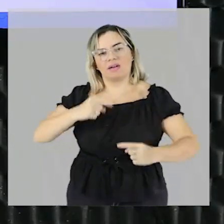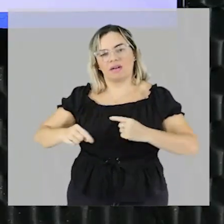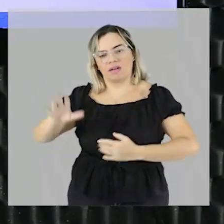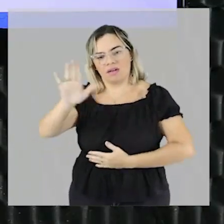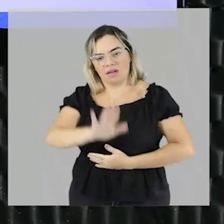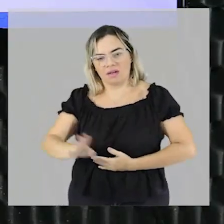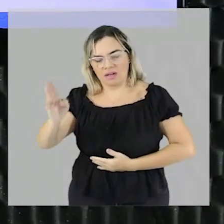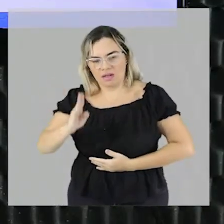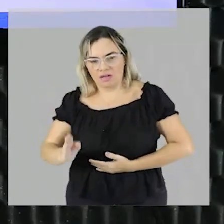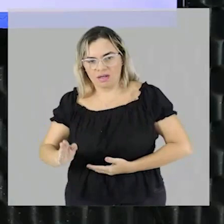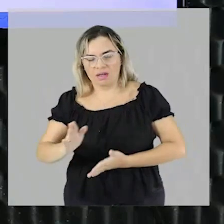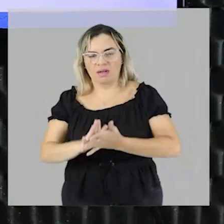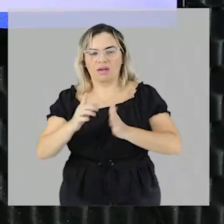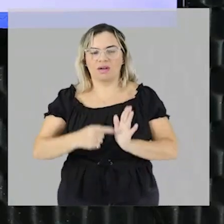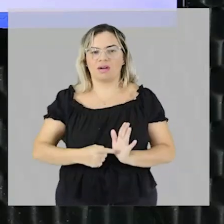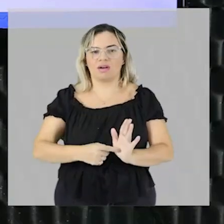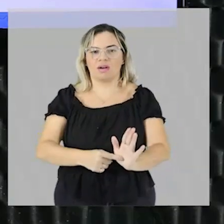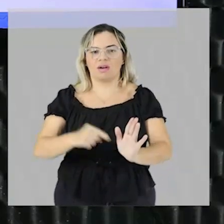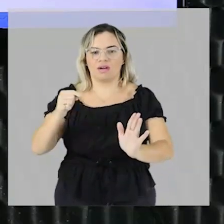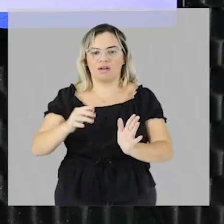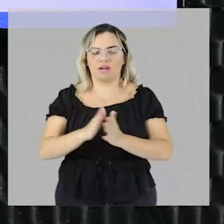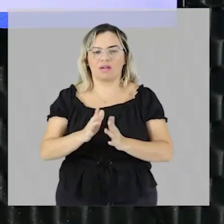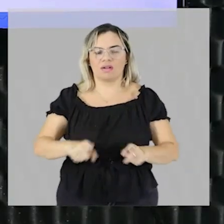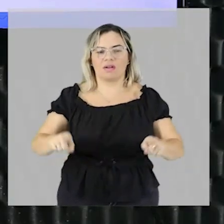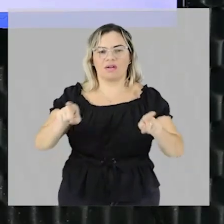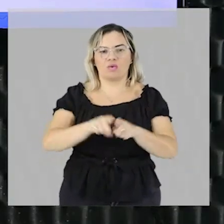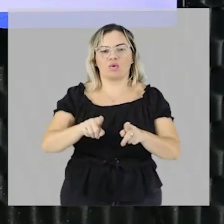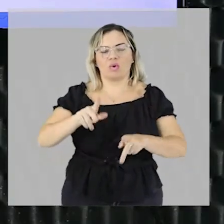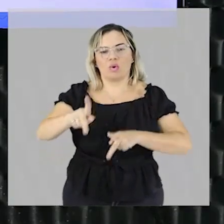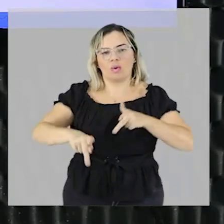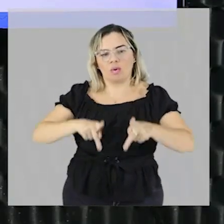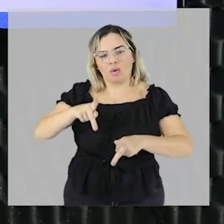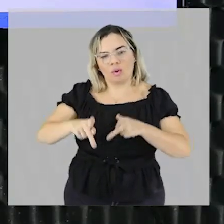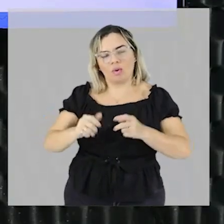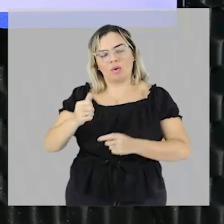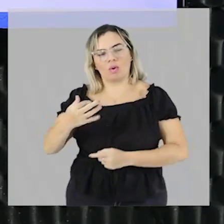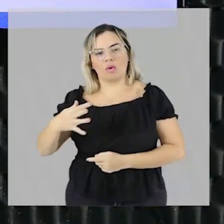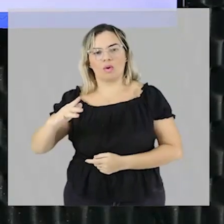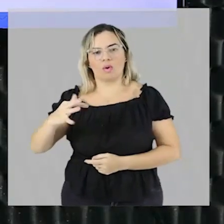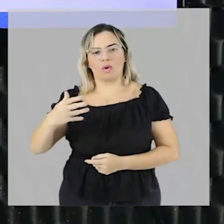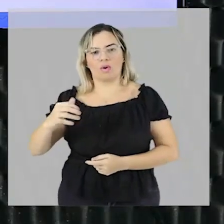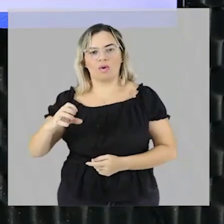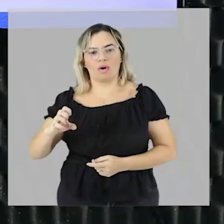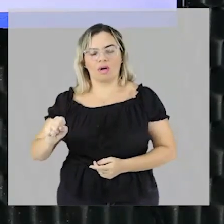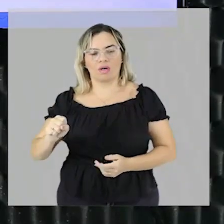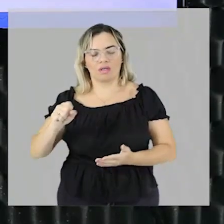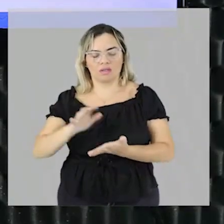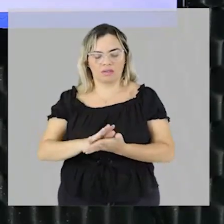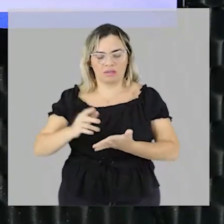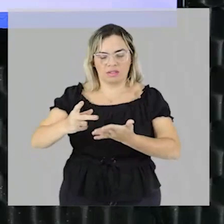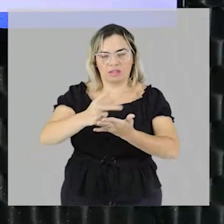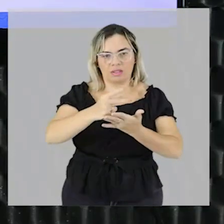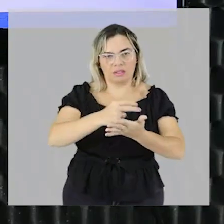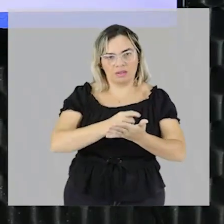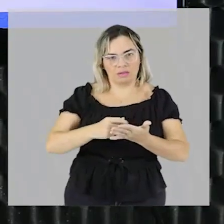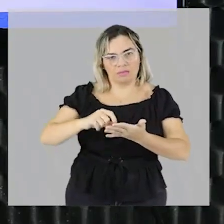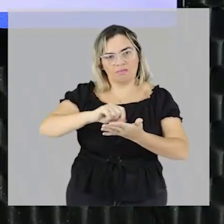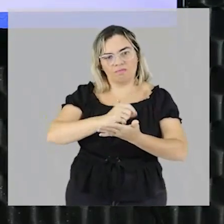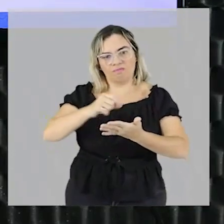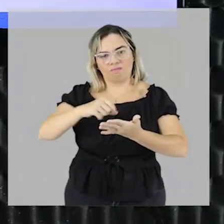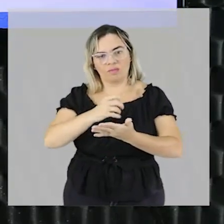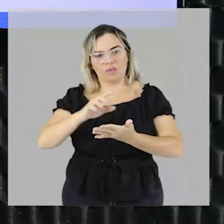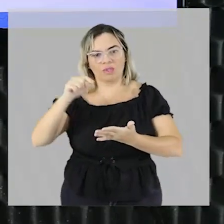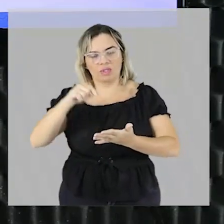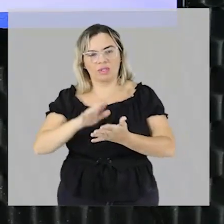projeto, essa conjuração dos alfaiates, como ficou também conhecida a Conjuração Baiana, nos traz um